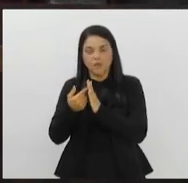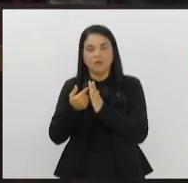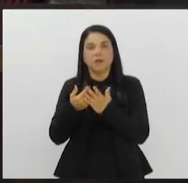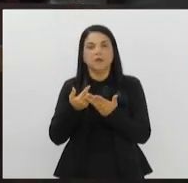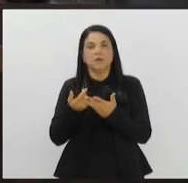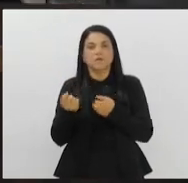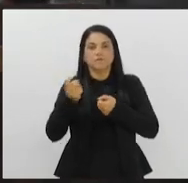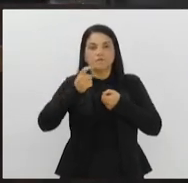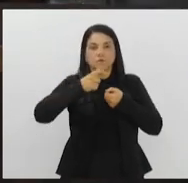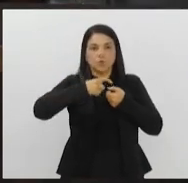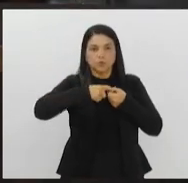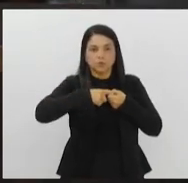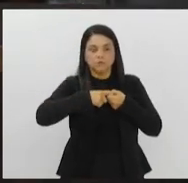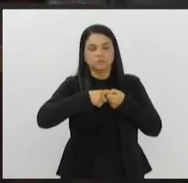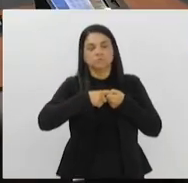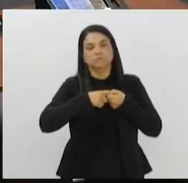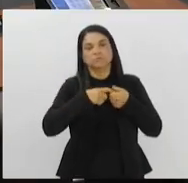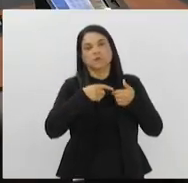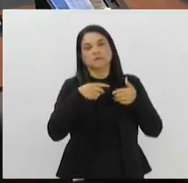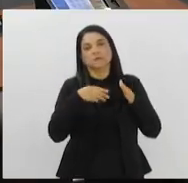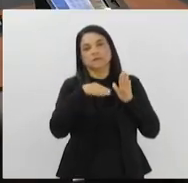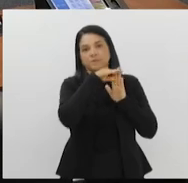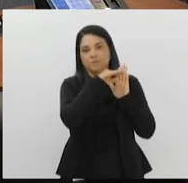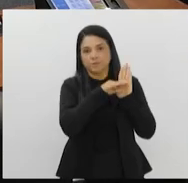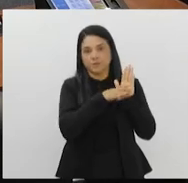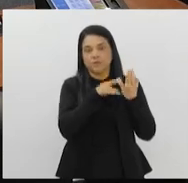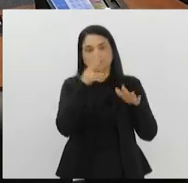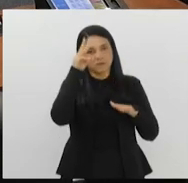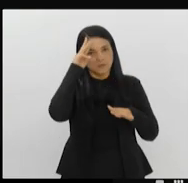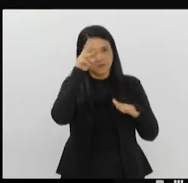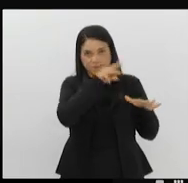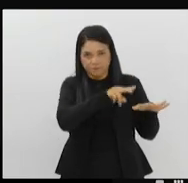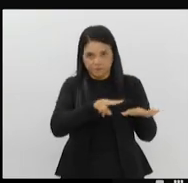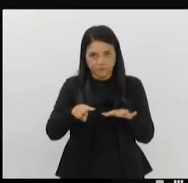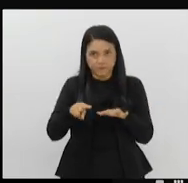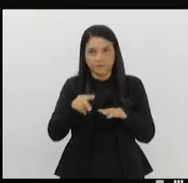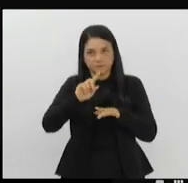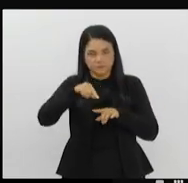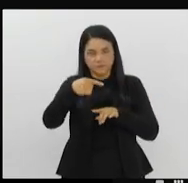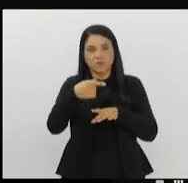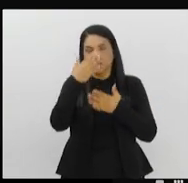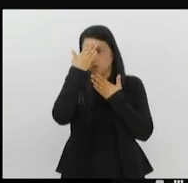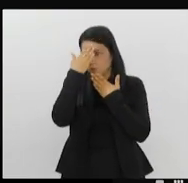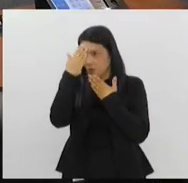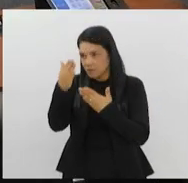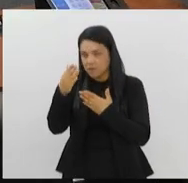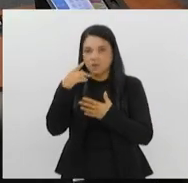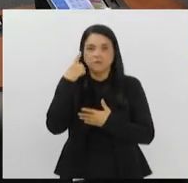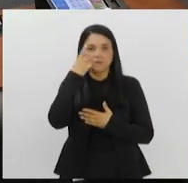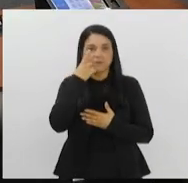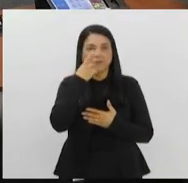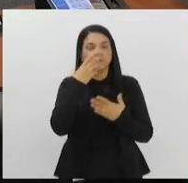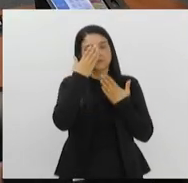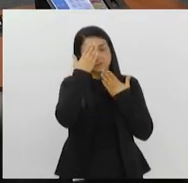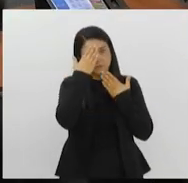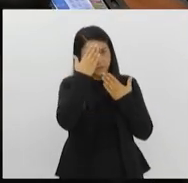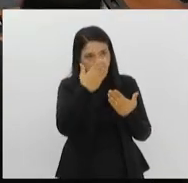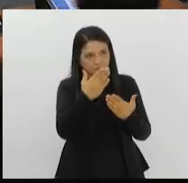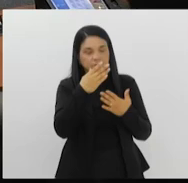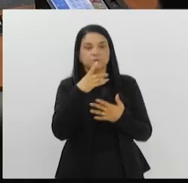para terça-feira. Obrigado. Obrigado, presidente. Obrigado deputado Malafaia. Bom de ver aí.